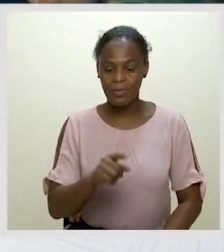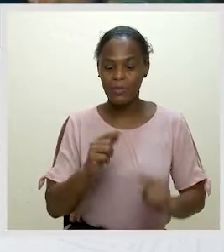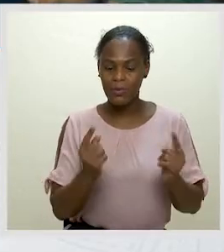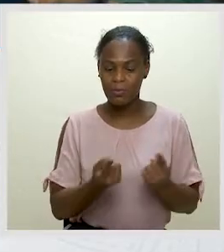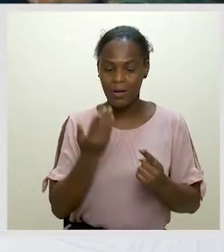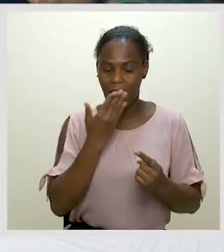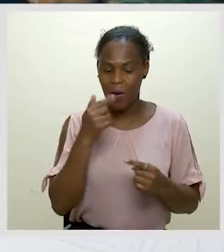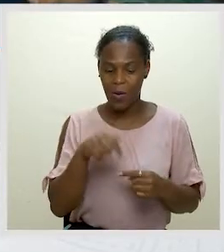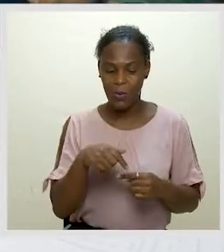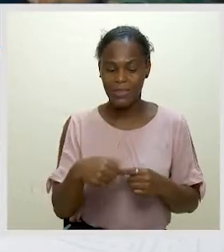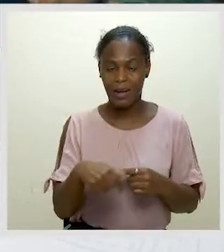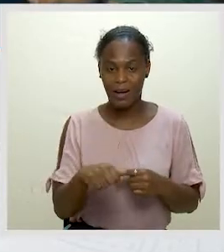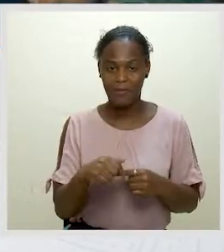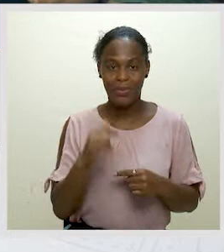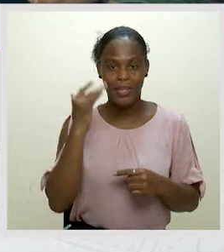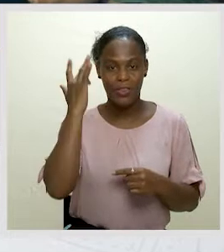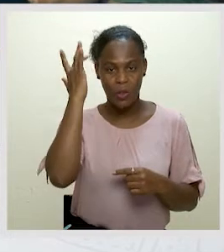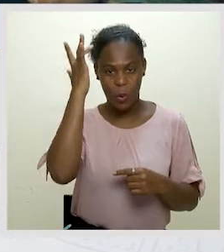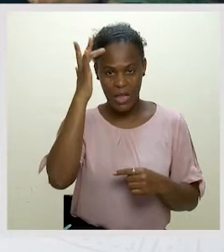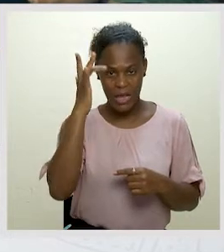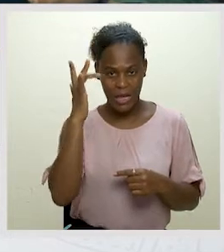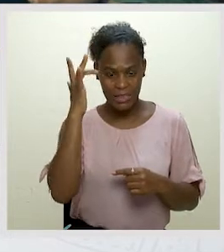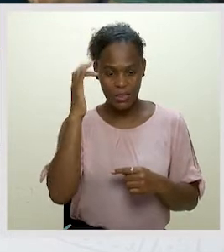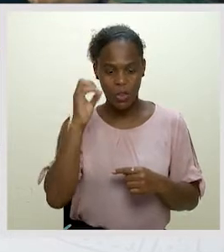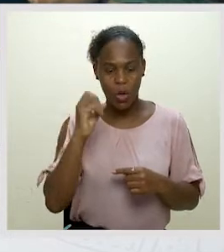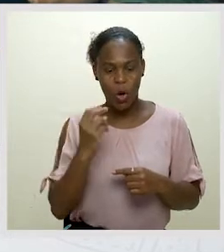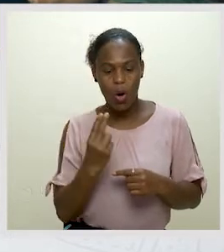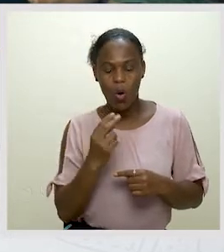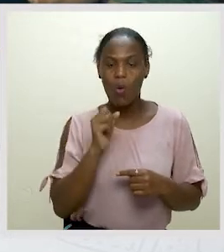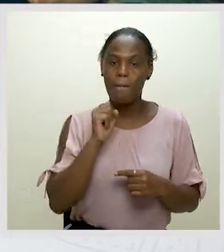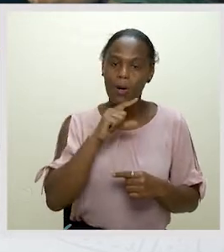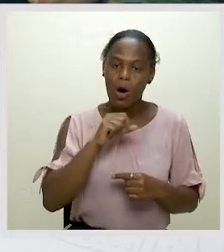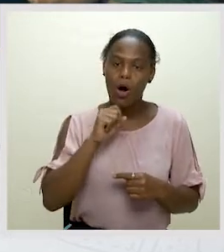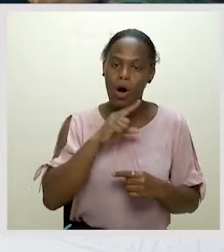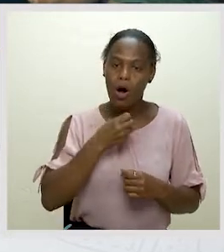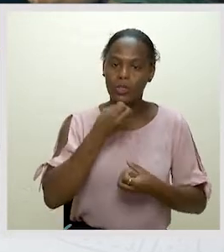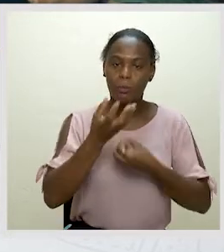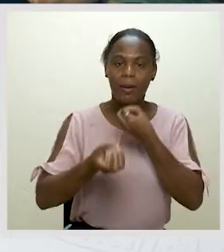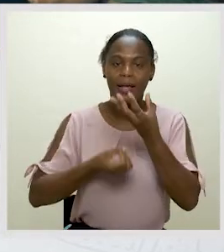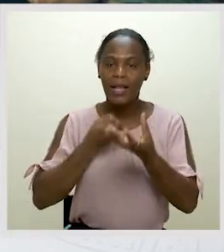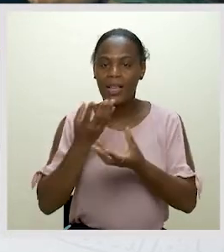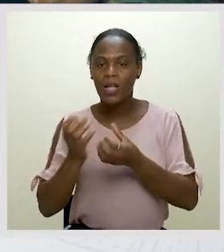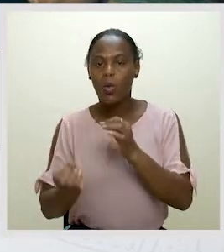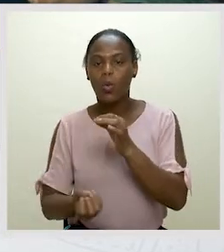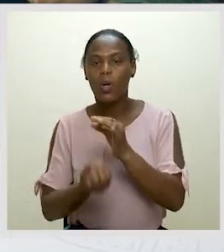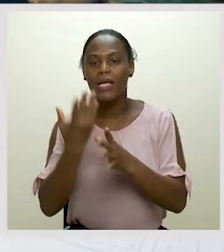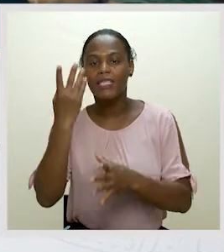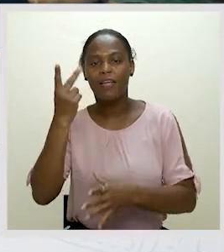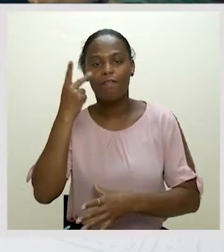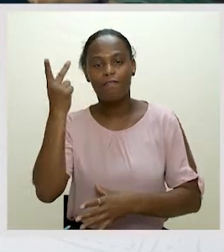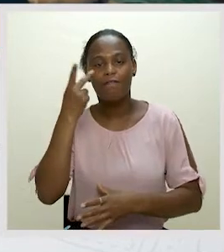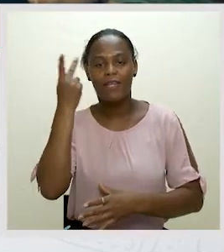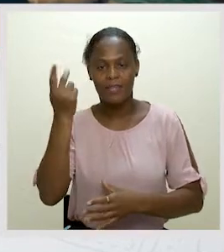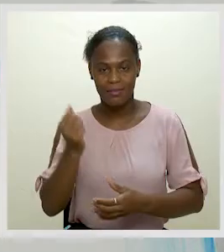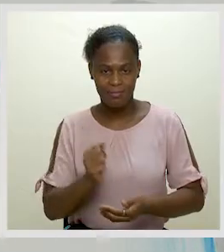Aqui temos o nosso sumário de hoje. Teorias ou hipóteses explicativas sobre a origem da